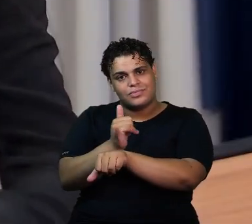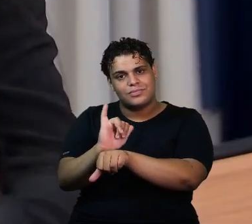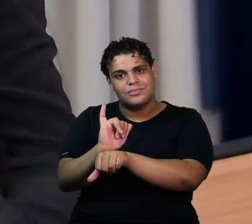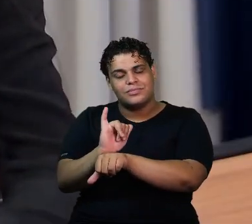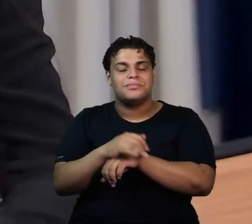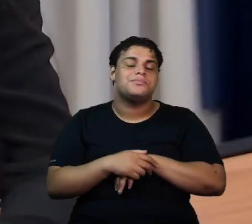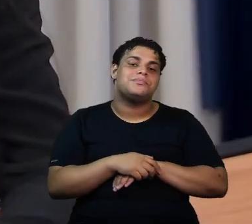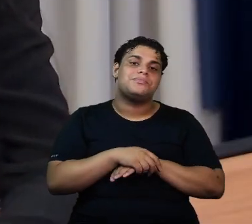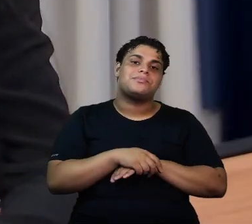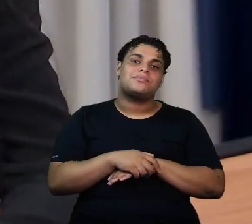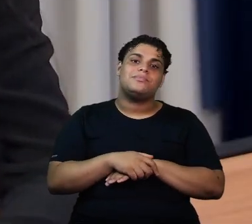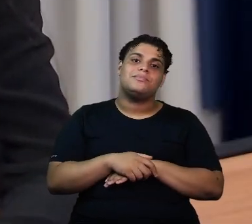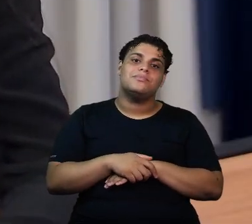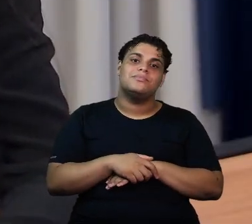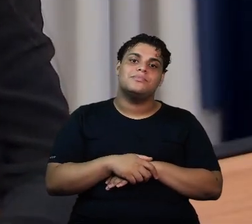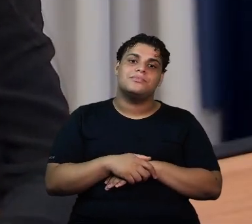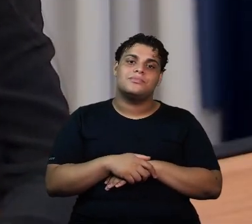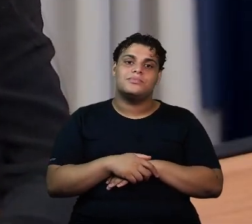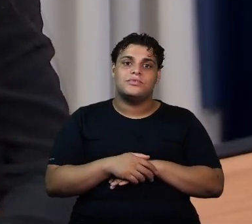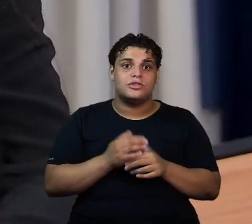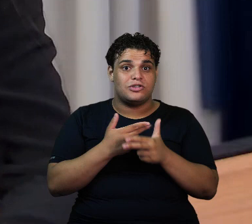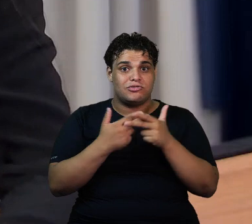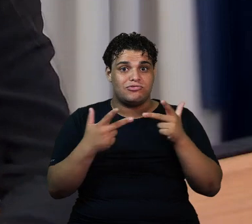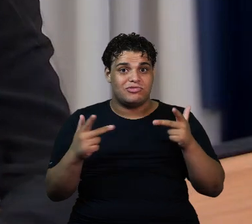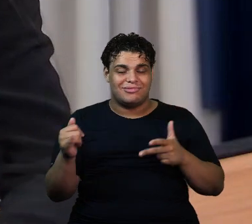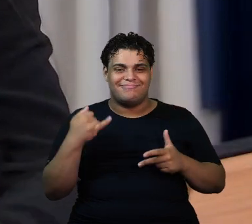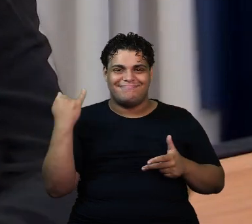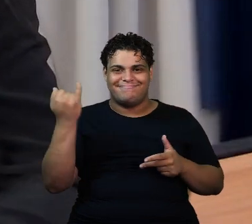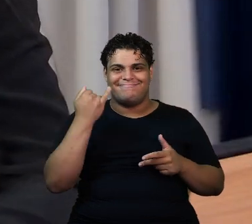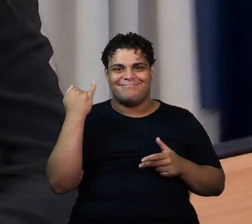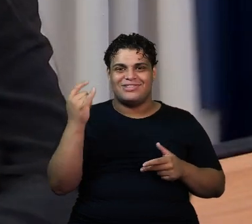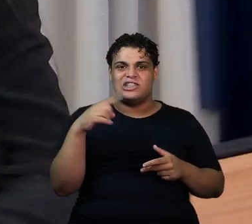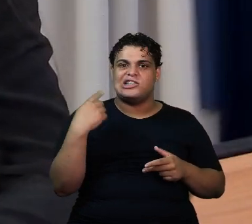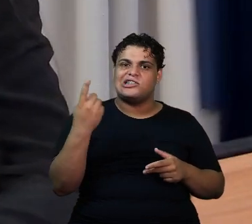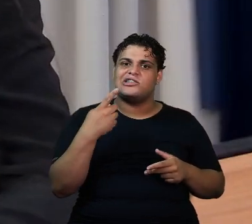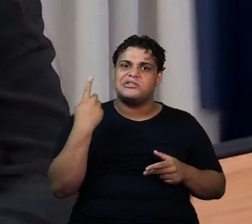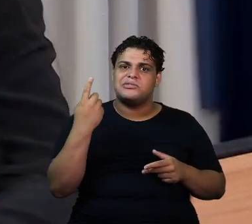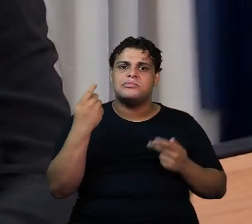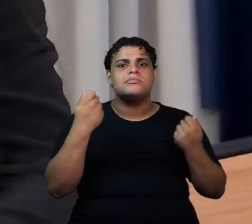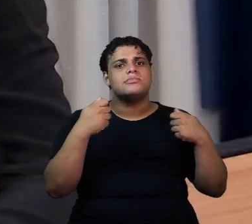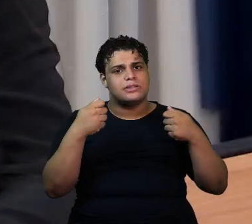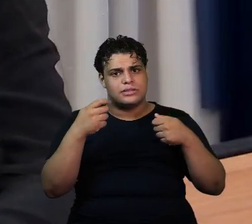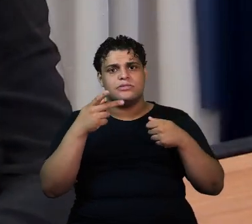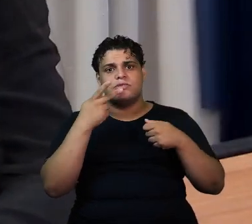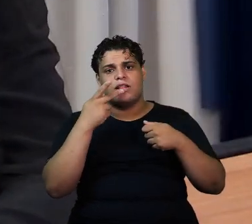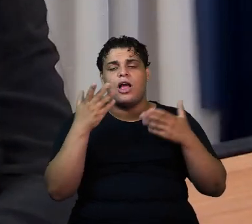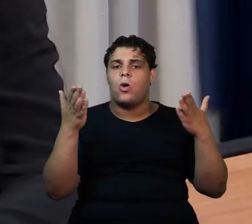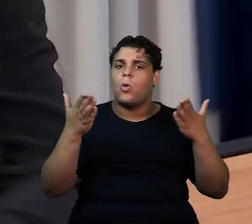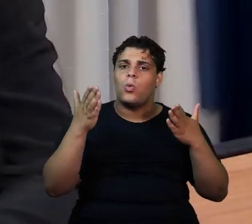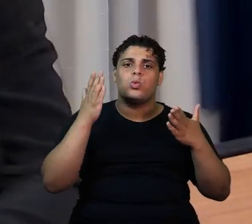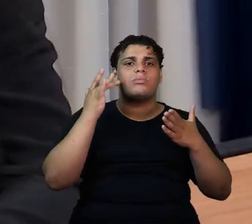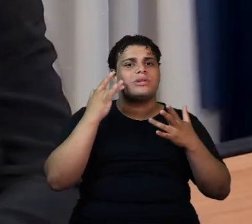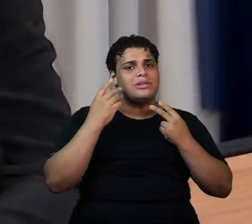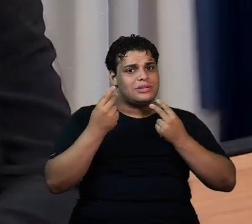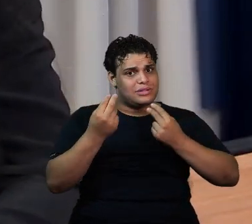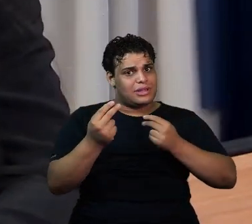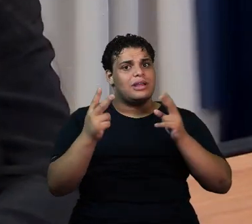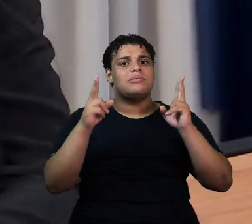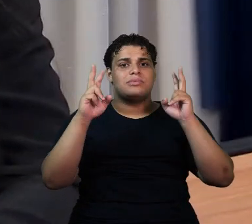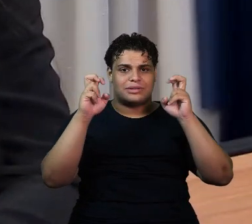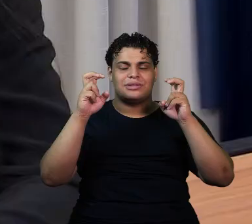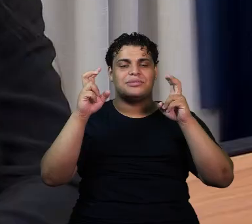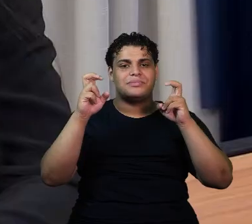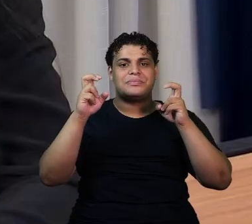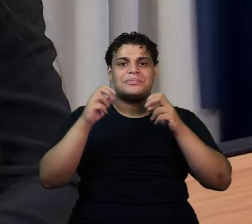porque a gente está falando de coisas realmente extremamente importantes e precisa realmente falar hoje, amanhã e sempre desse assunto,